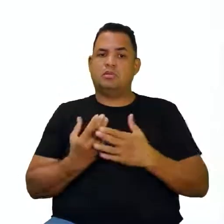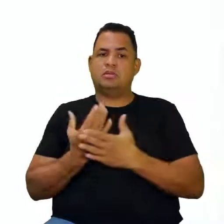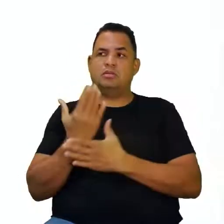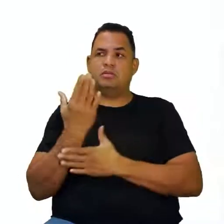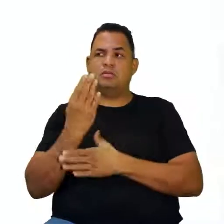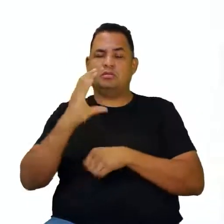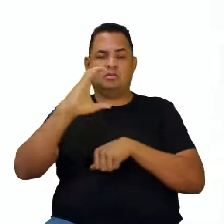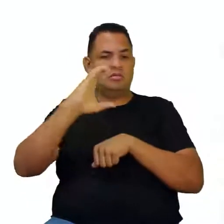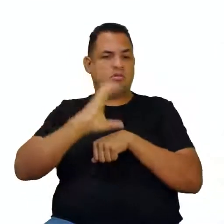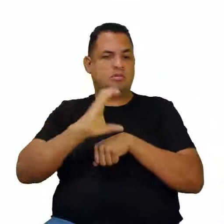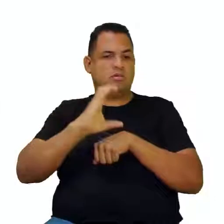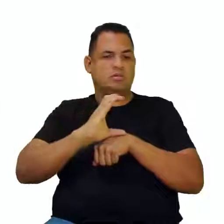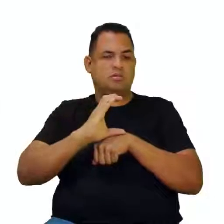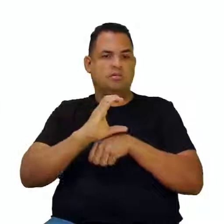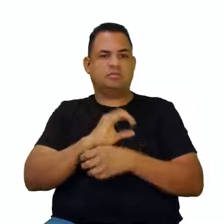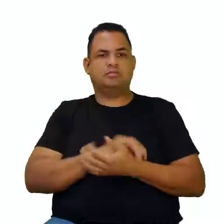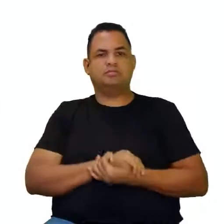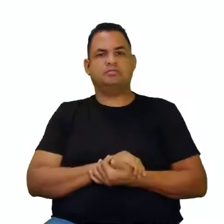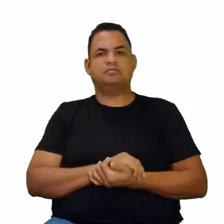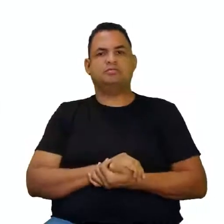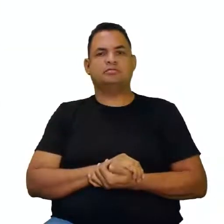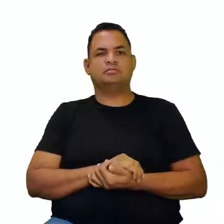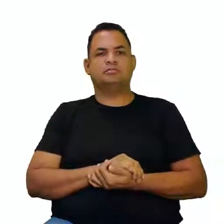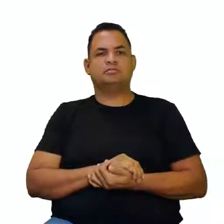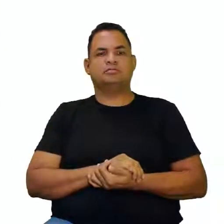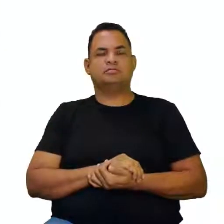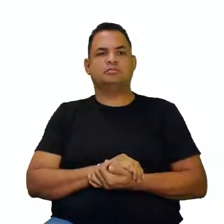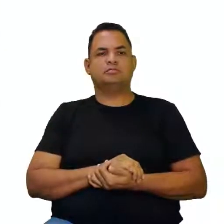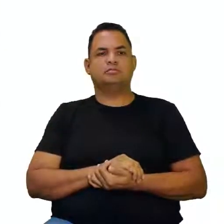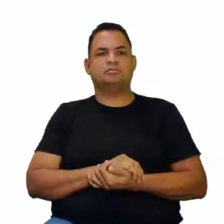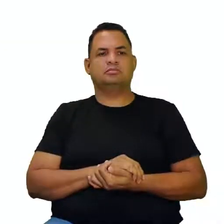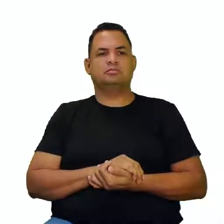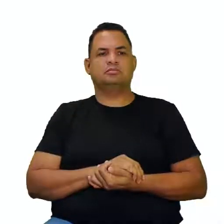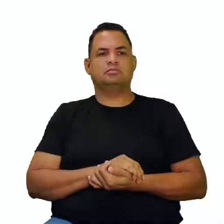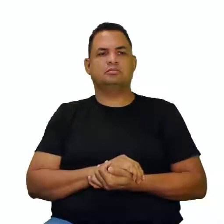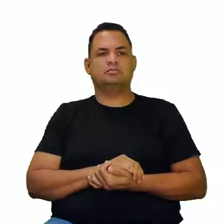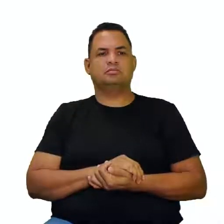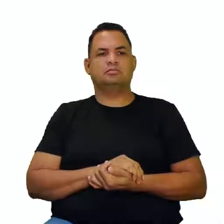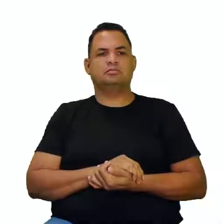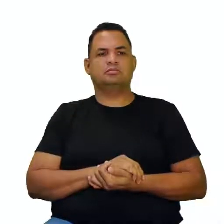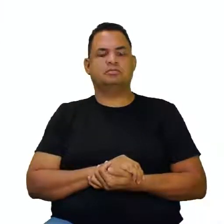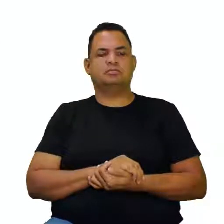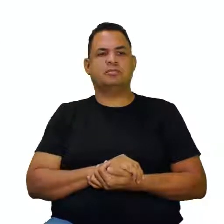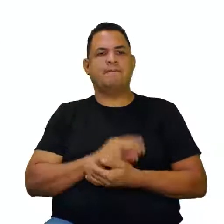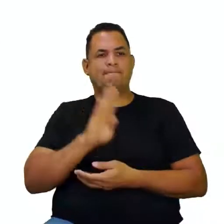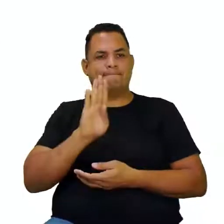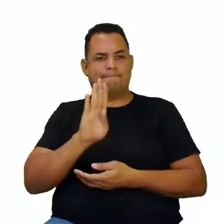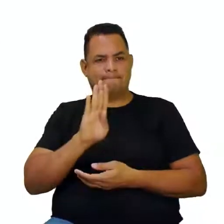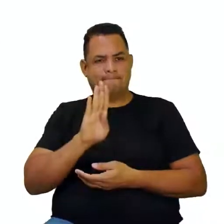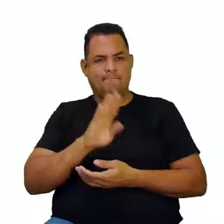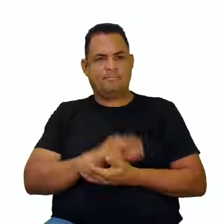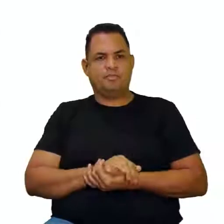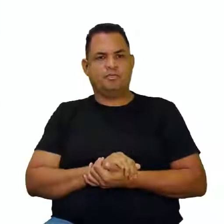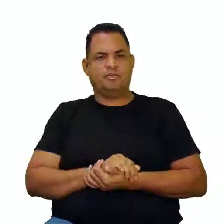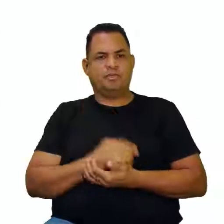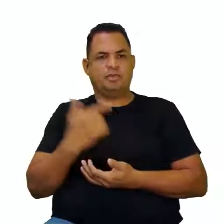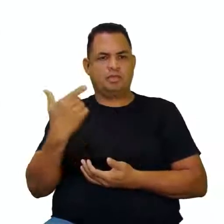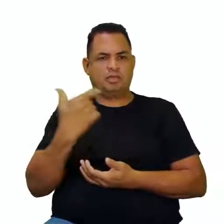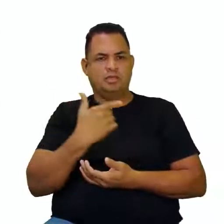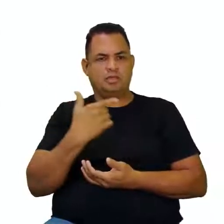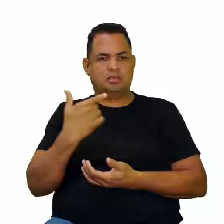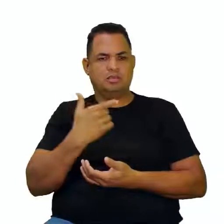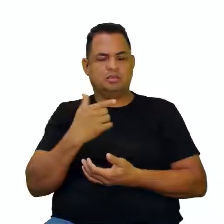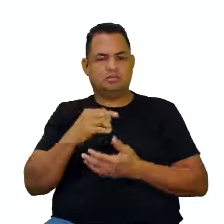libera carbono. Então, a letra A está errada. Letra B, perdão. A